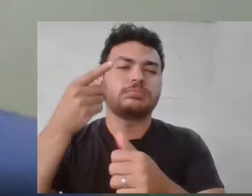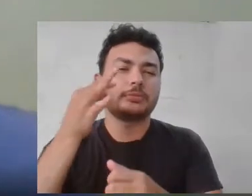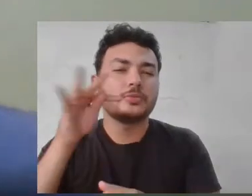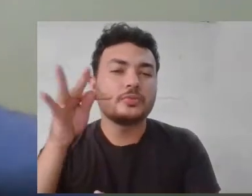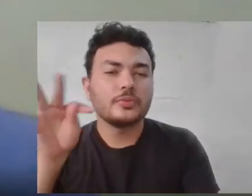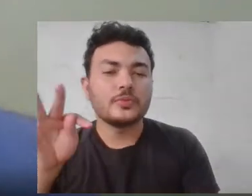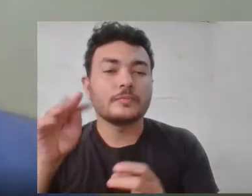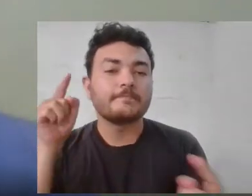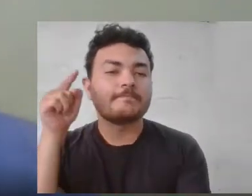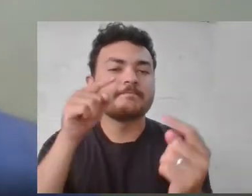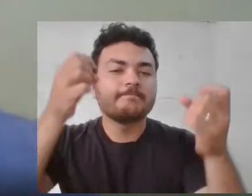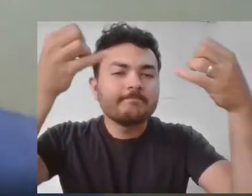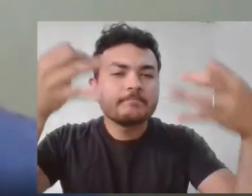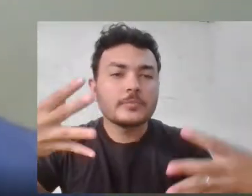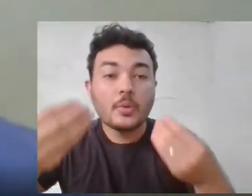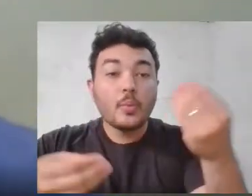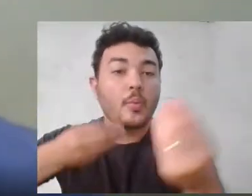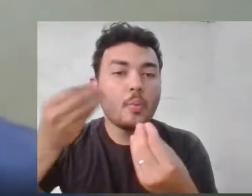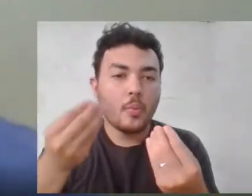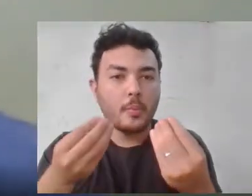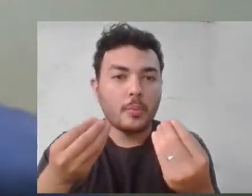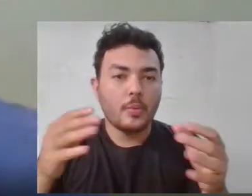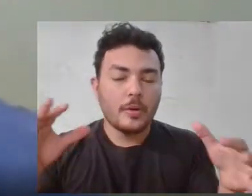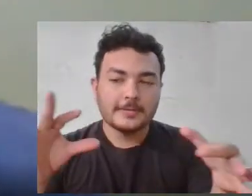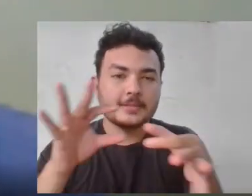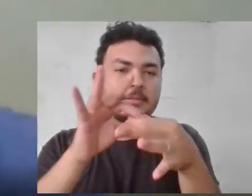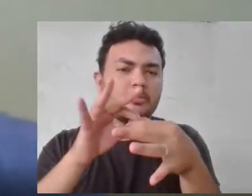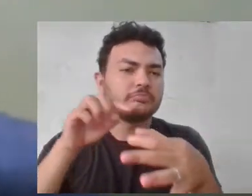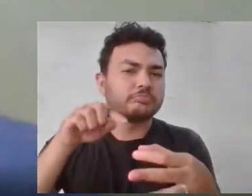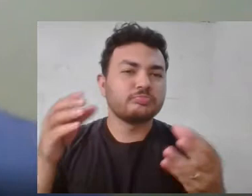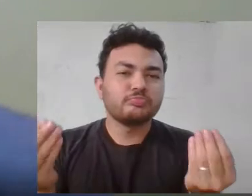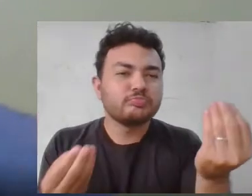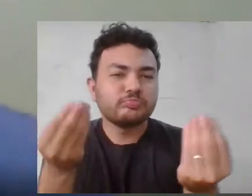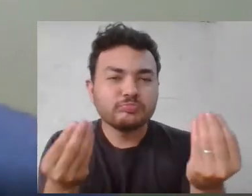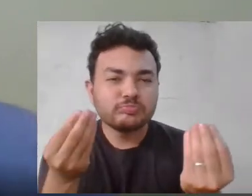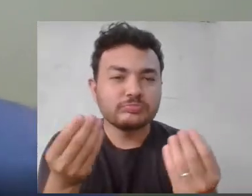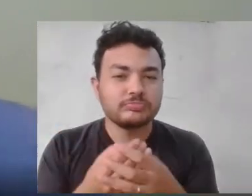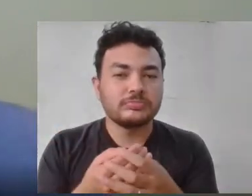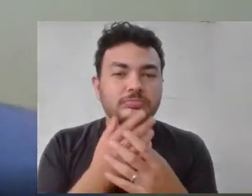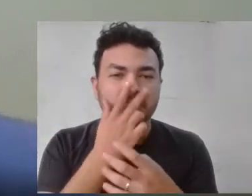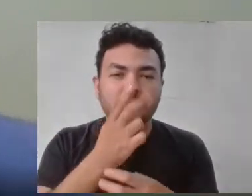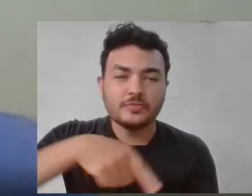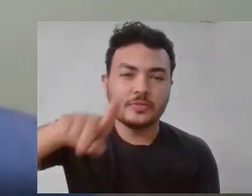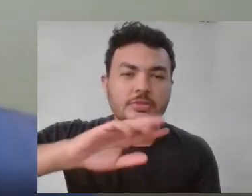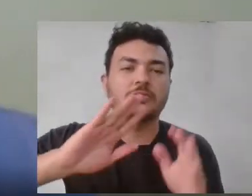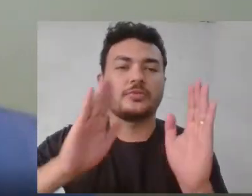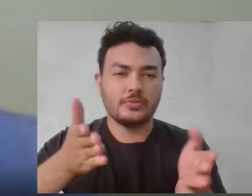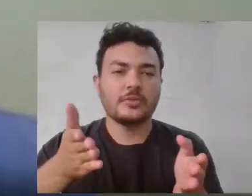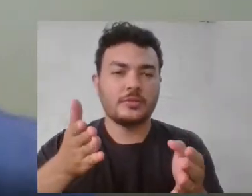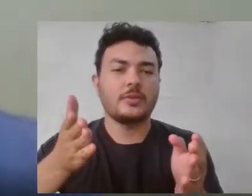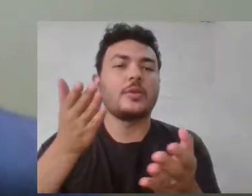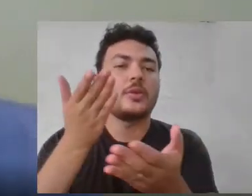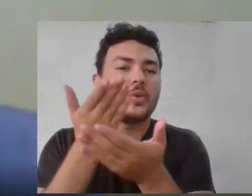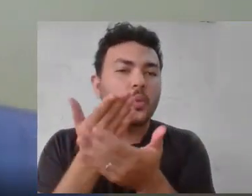que ocorre a formação de uma ligação química. Então, provavelmente vocês já estudaram, né? Provavelmente não. Com certeza vocês já estudaram a